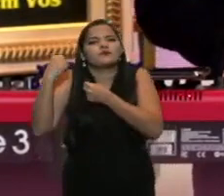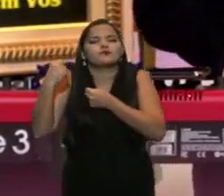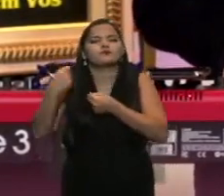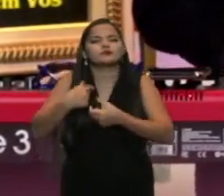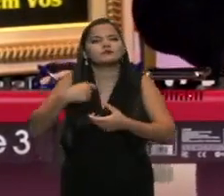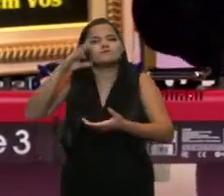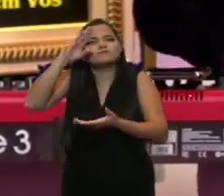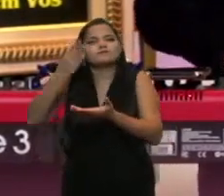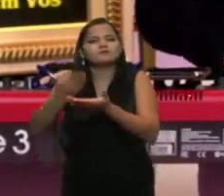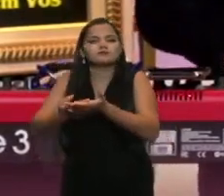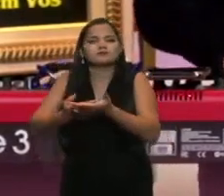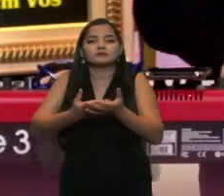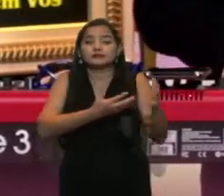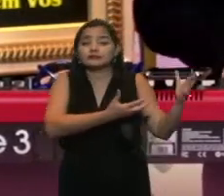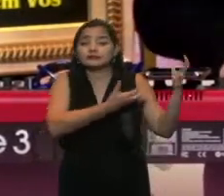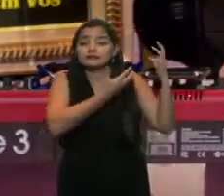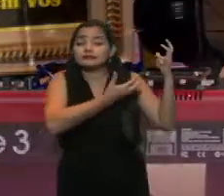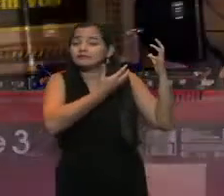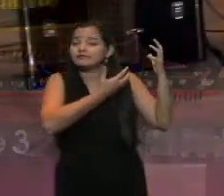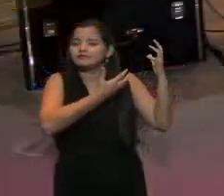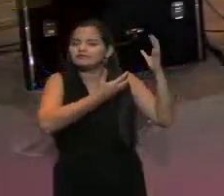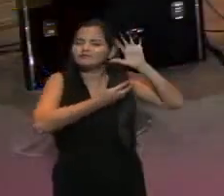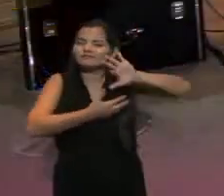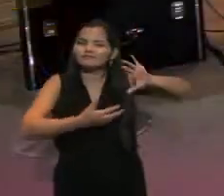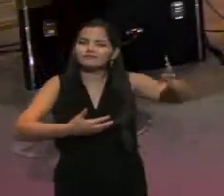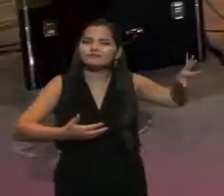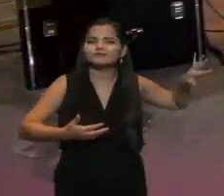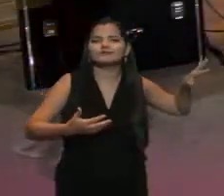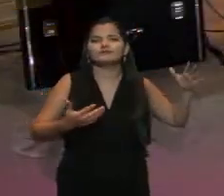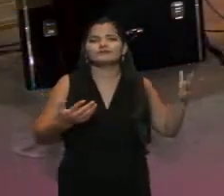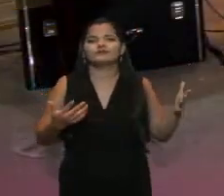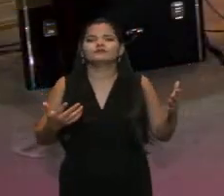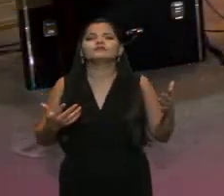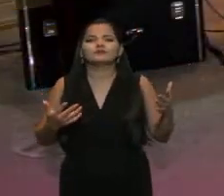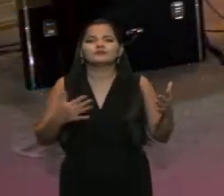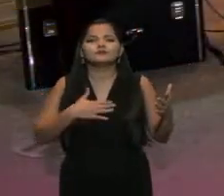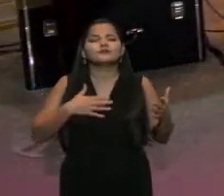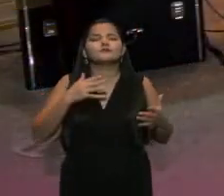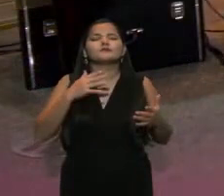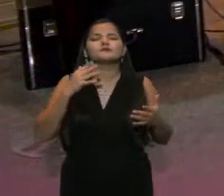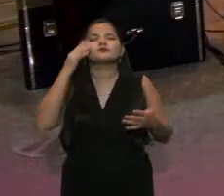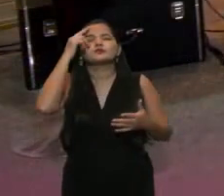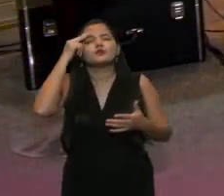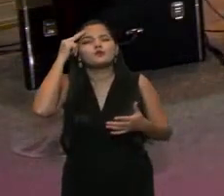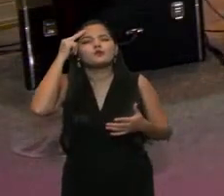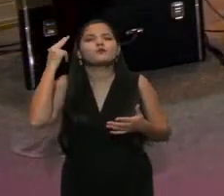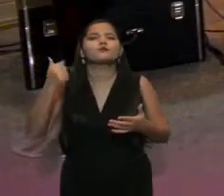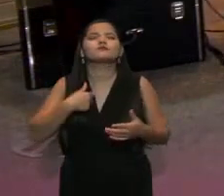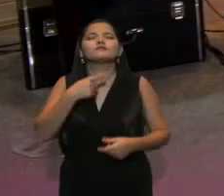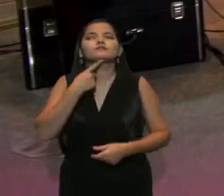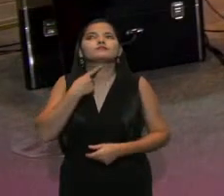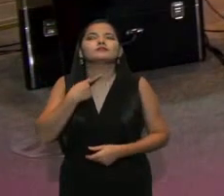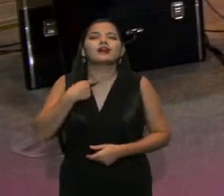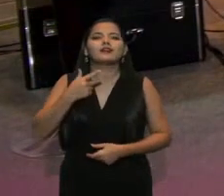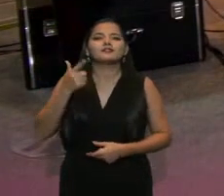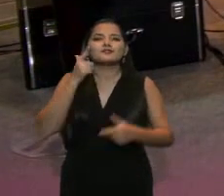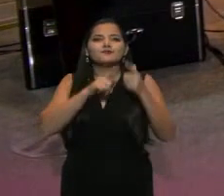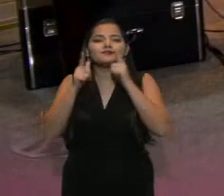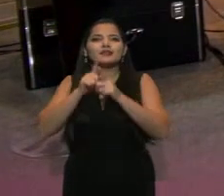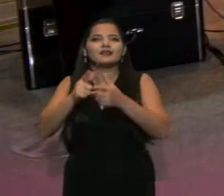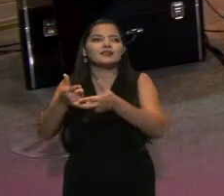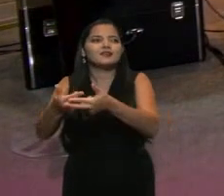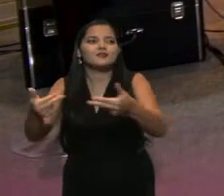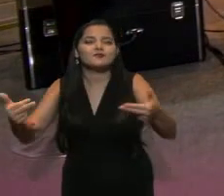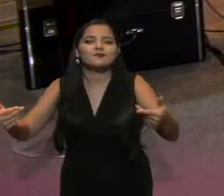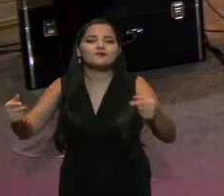capaz de não permitir que ninguém chegue para destruir o sonho, para dizer que não vai conseguir, que não vai dar certo, Senhor. Porque